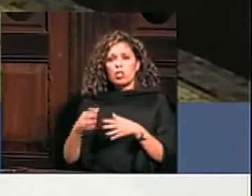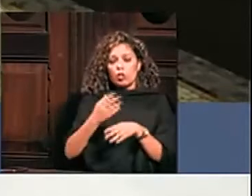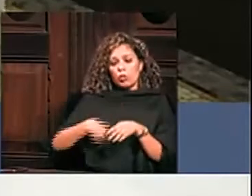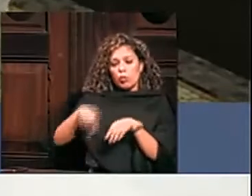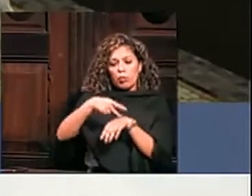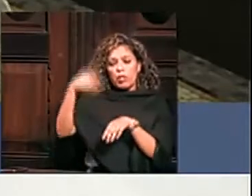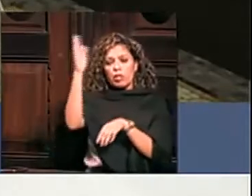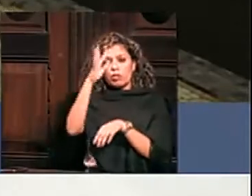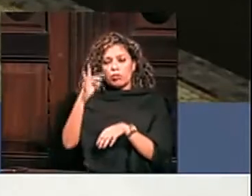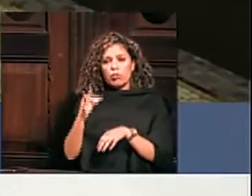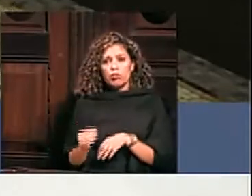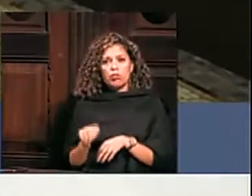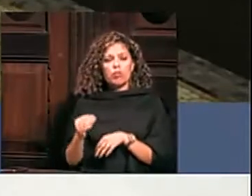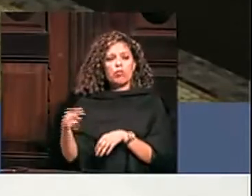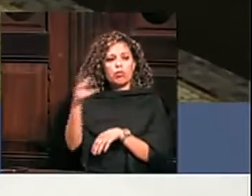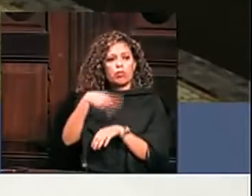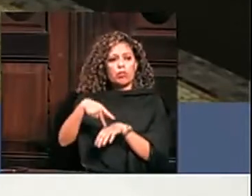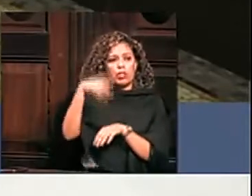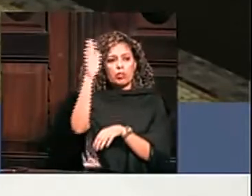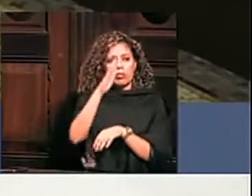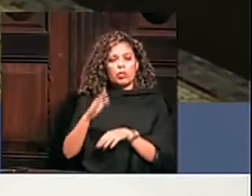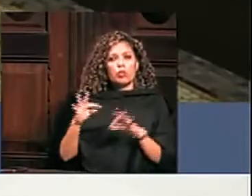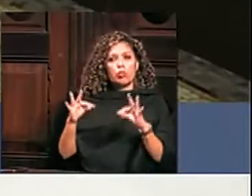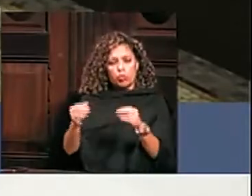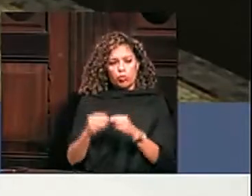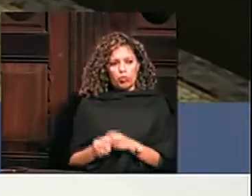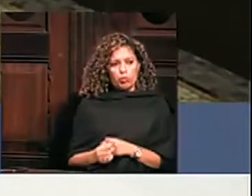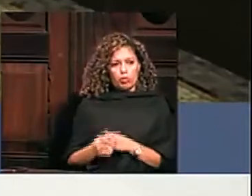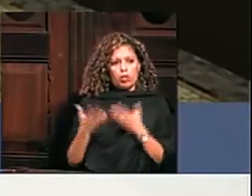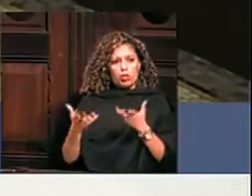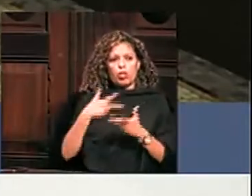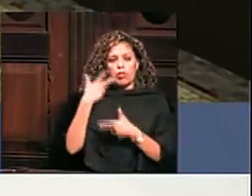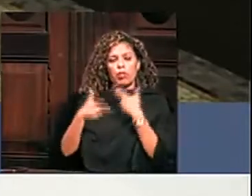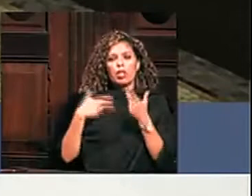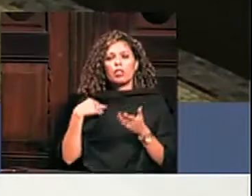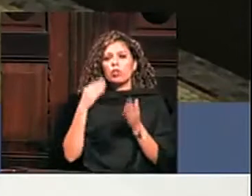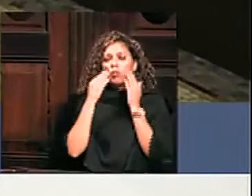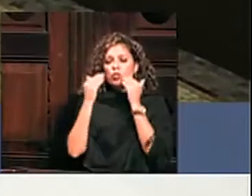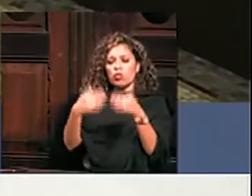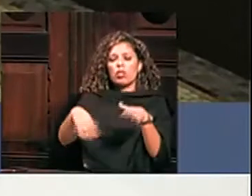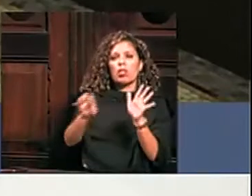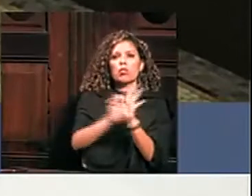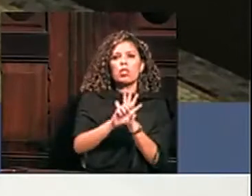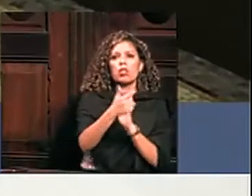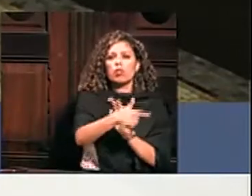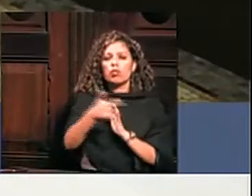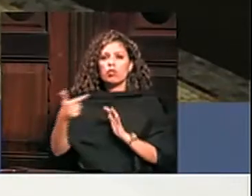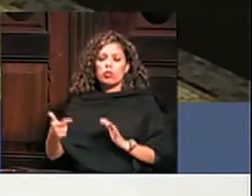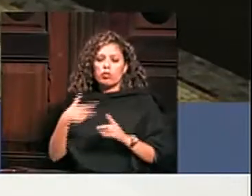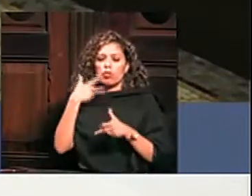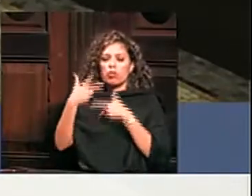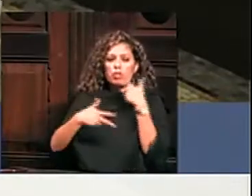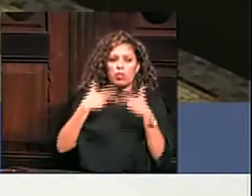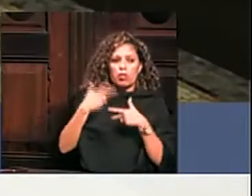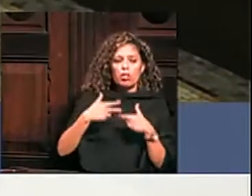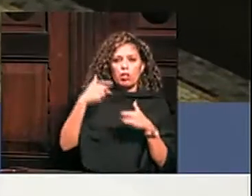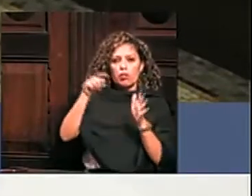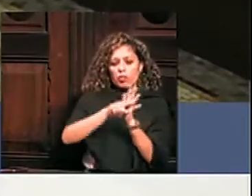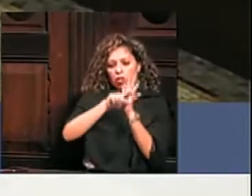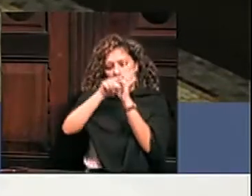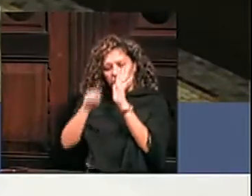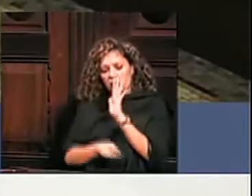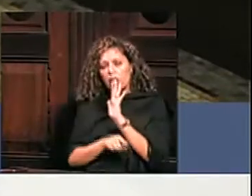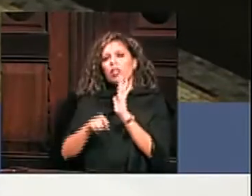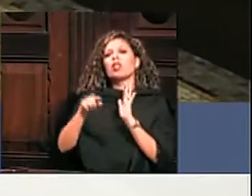Brasil todo. Mas eu queria dizer que, quando eu apresentei a emenda 22, que trata dessa questão da redução da alíquota de